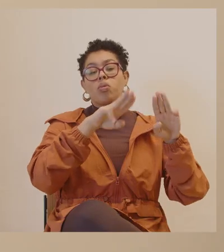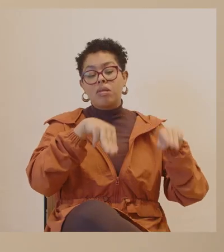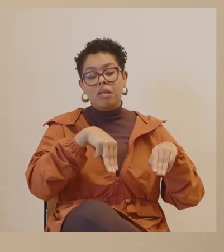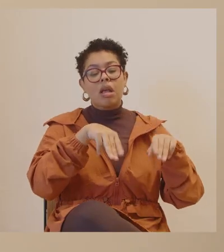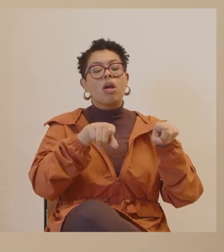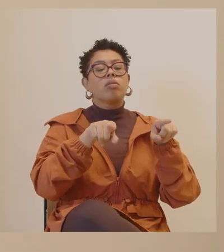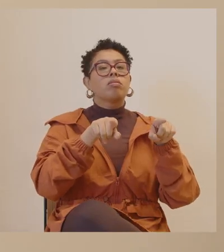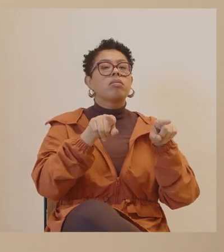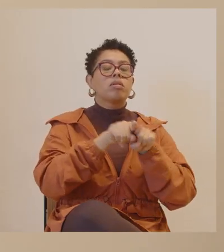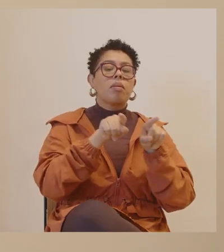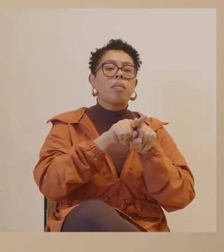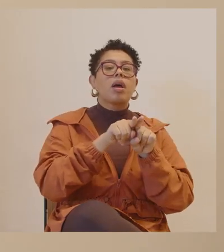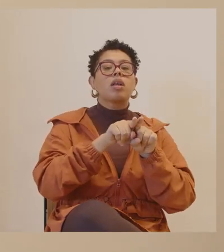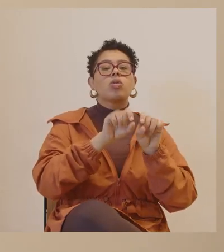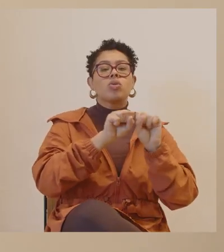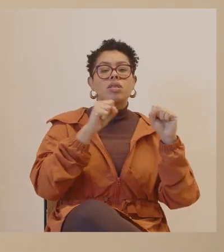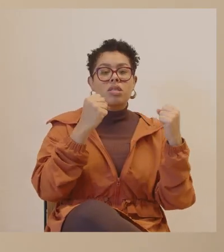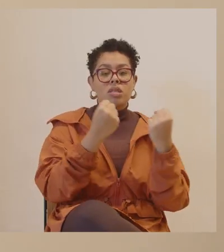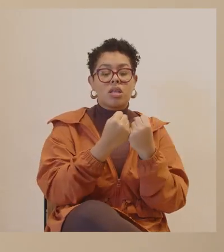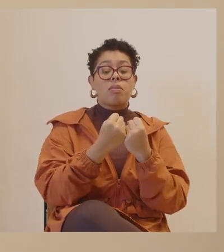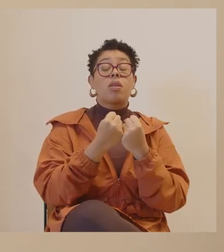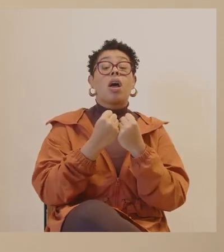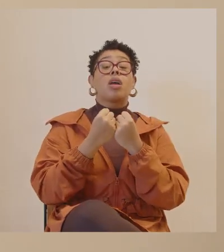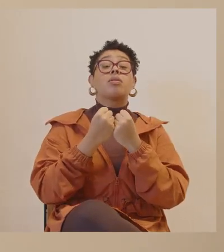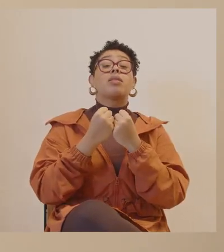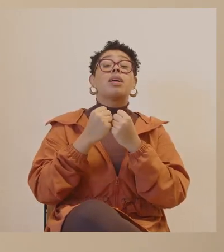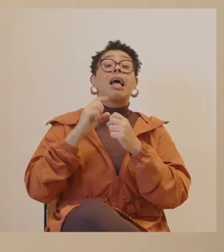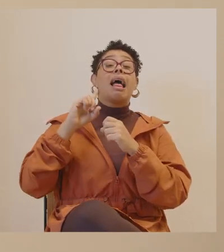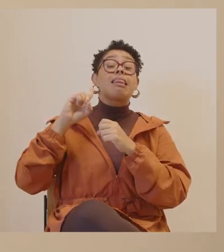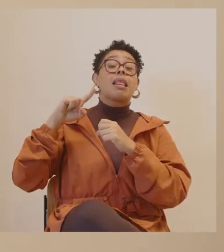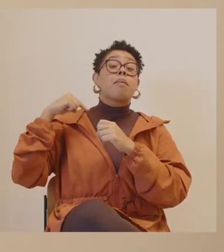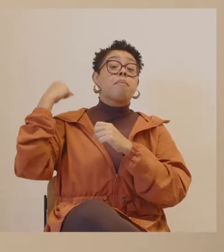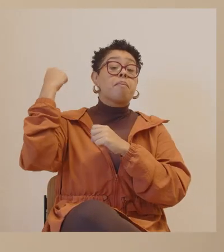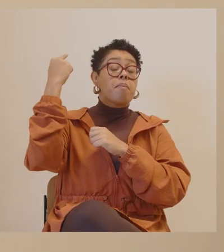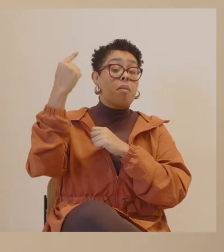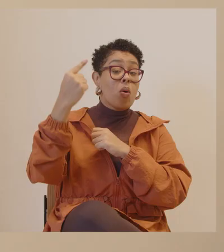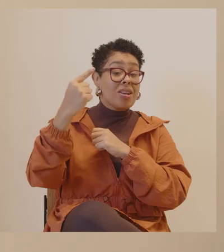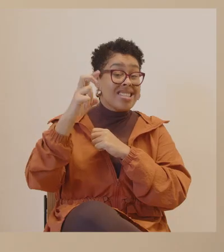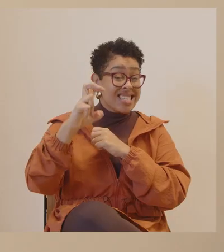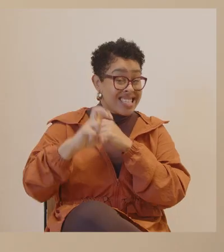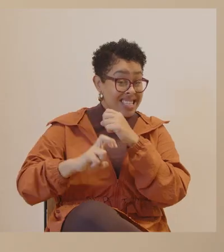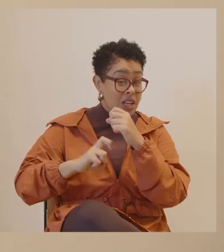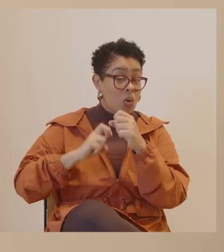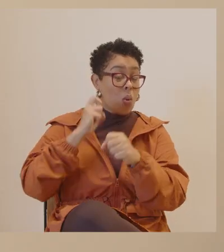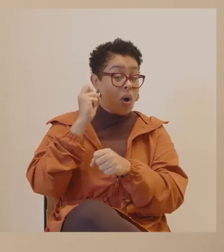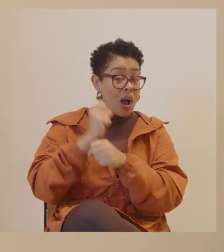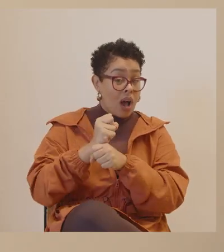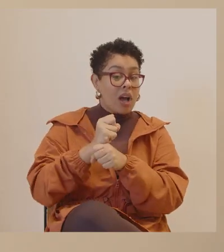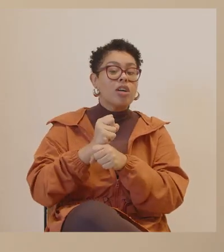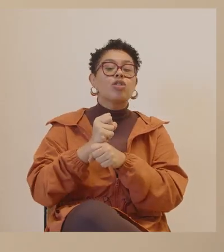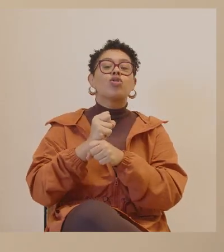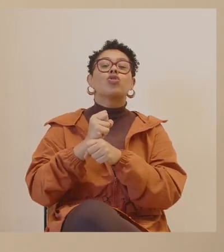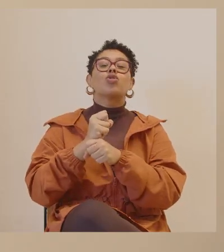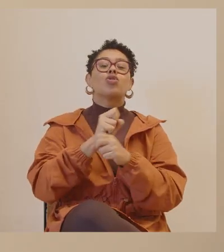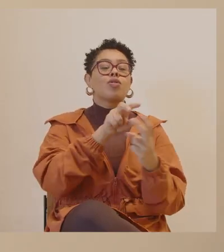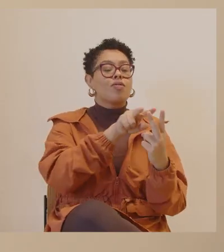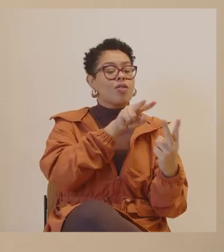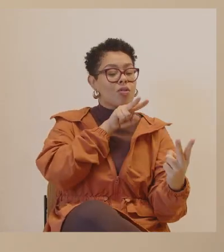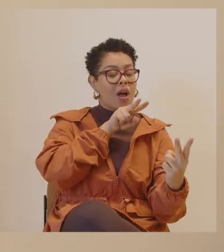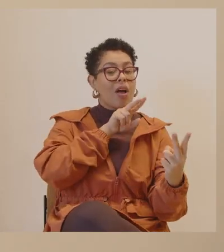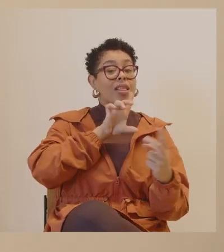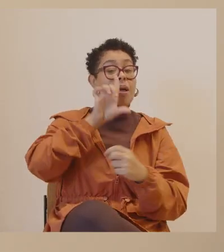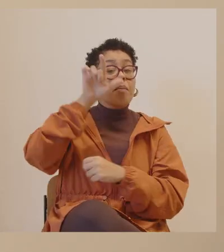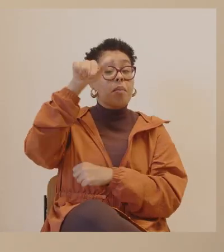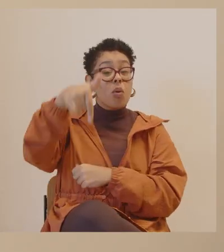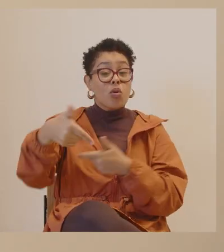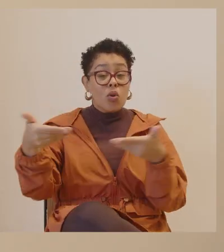seminários. E depois de 5 anos no YouTube, a gente volta. Hoje é a primeira palestra presencial em 5 anos,